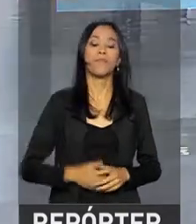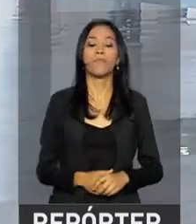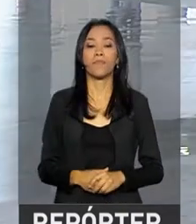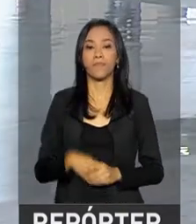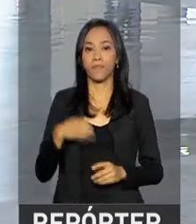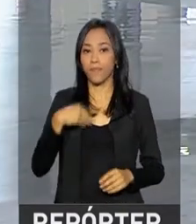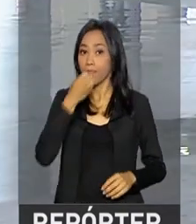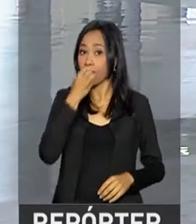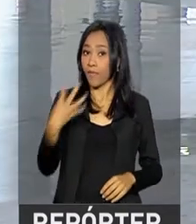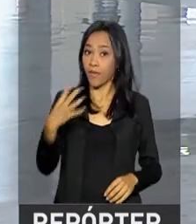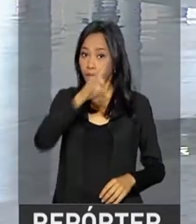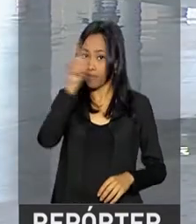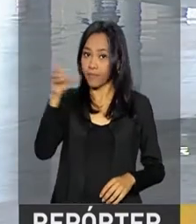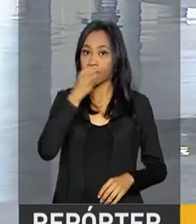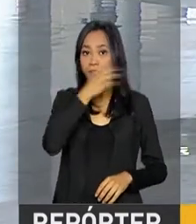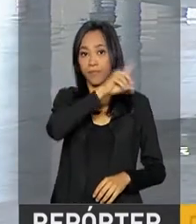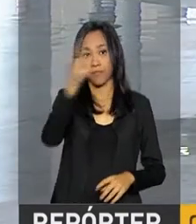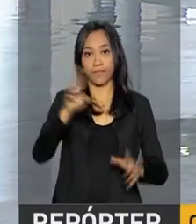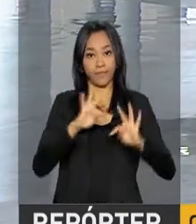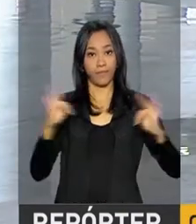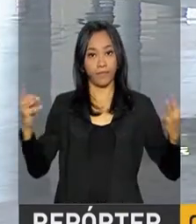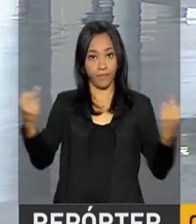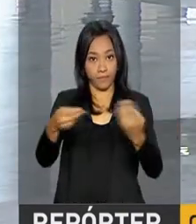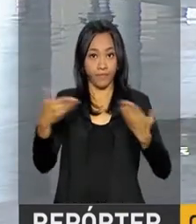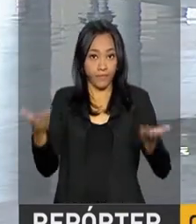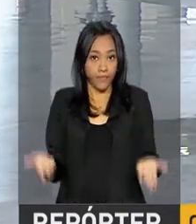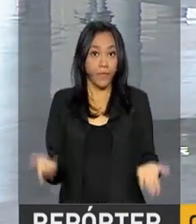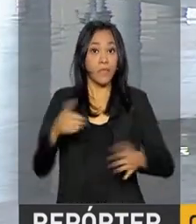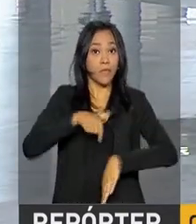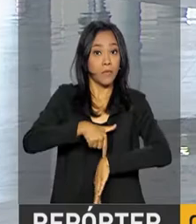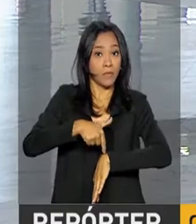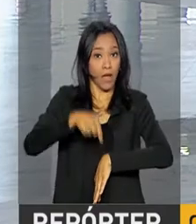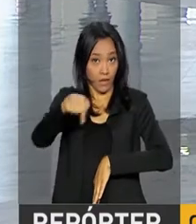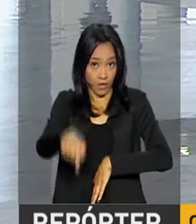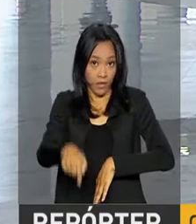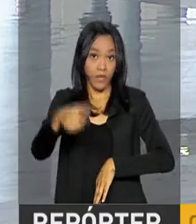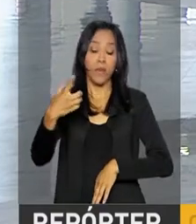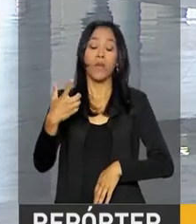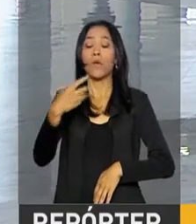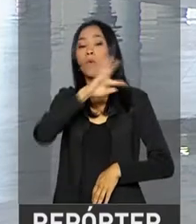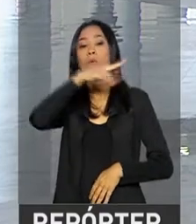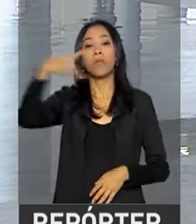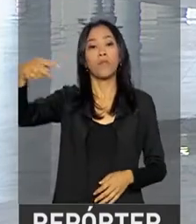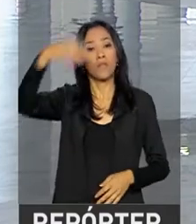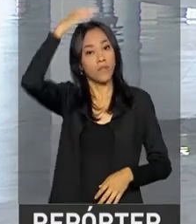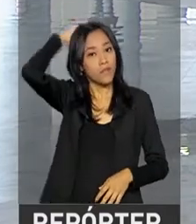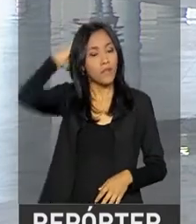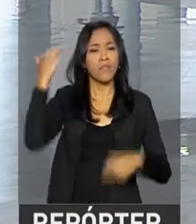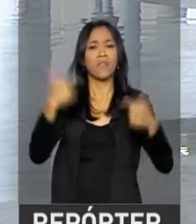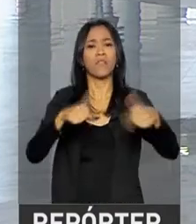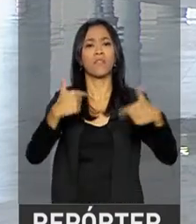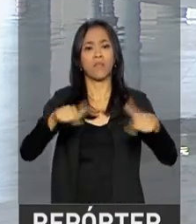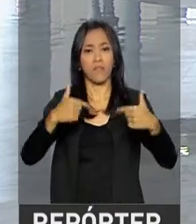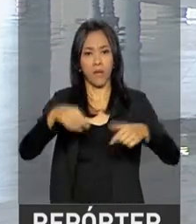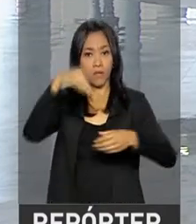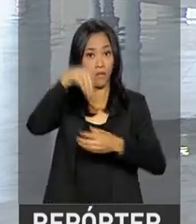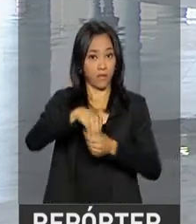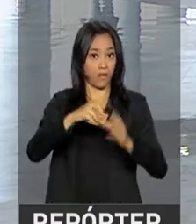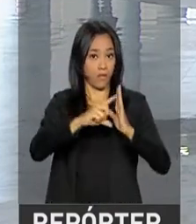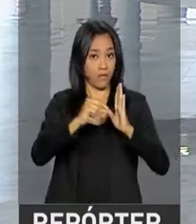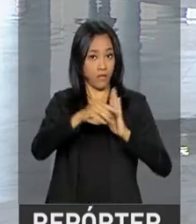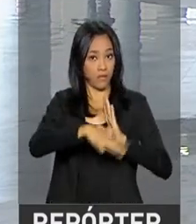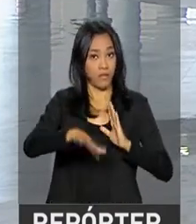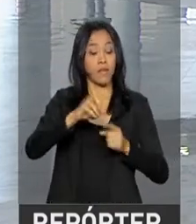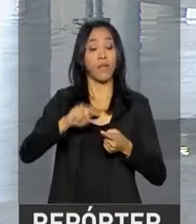dia, Thaísa. Bom dia a todos. Neste momento, o presidente Michel Temer faz aqui no Palácio do Planalto despachos internos. Na parte da tarde, às